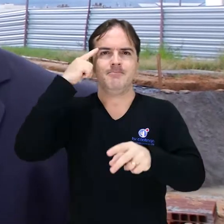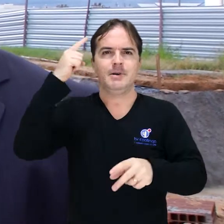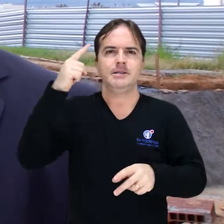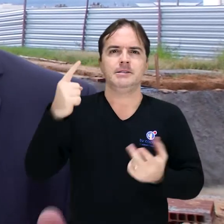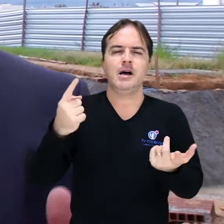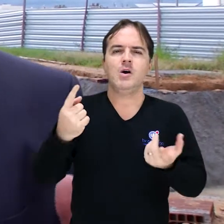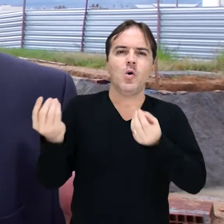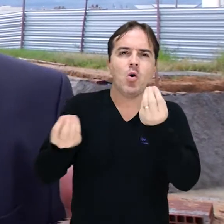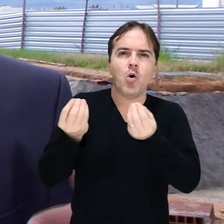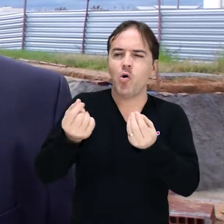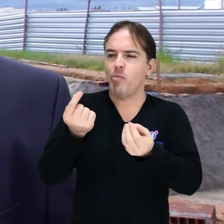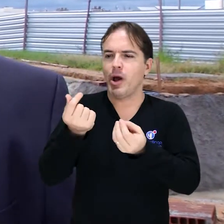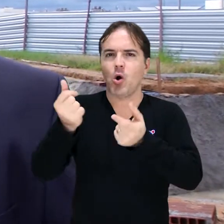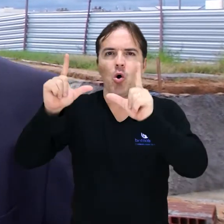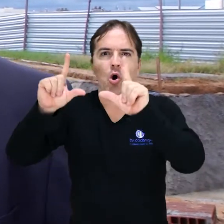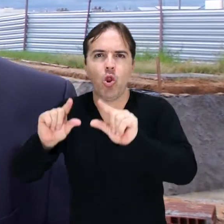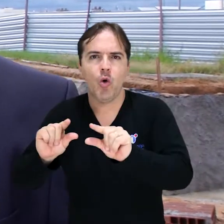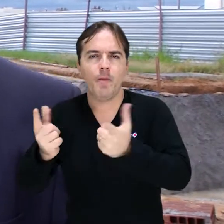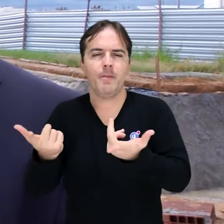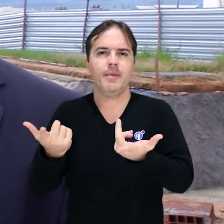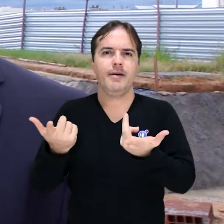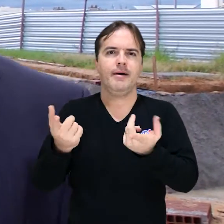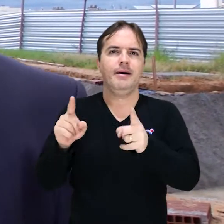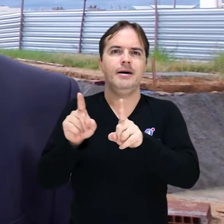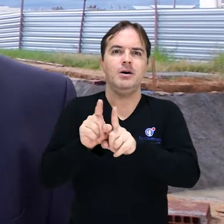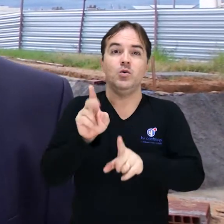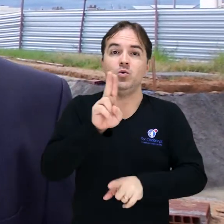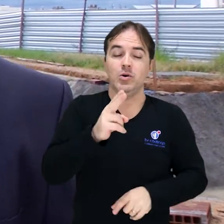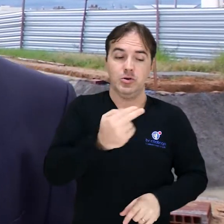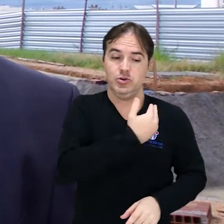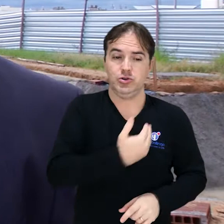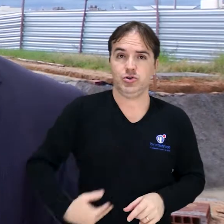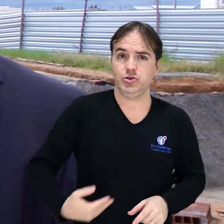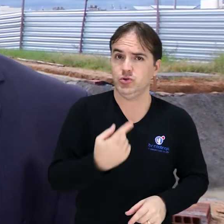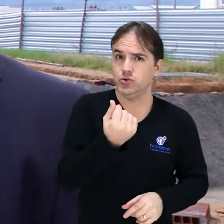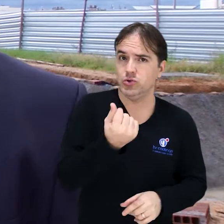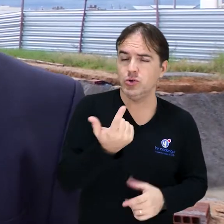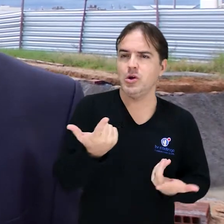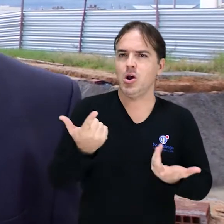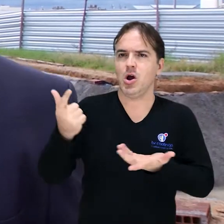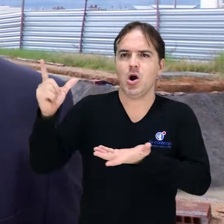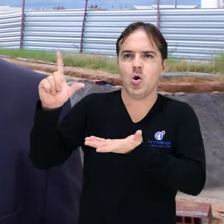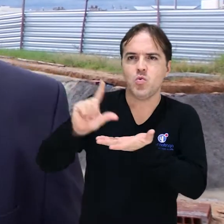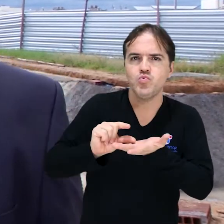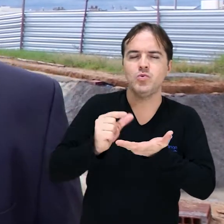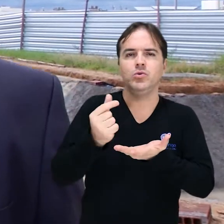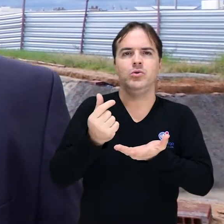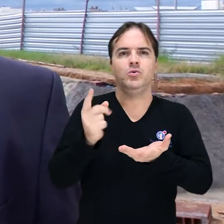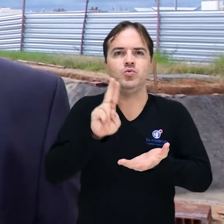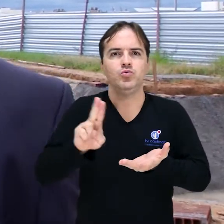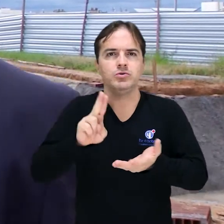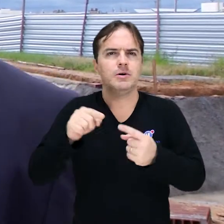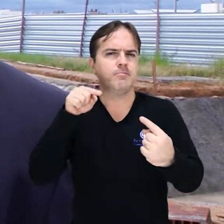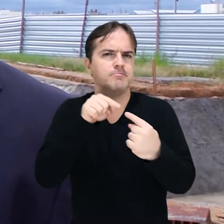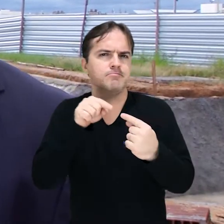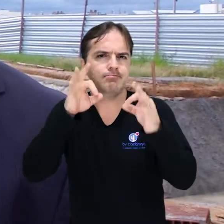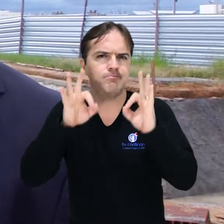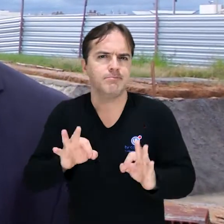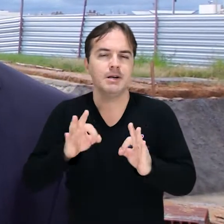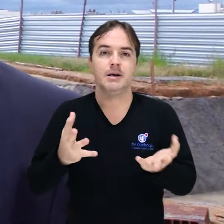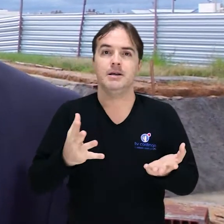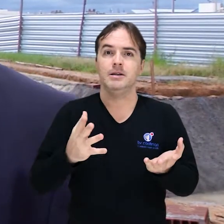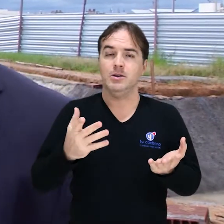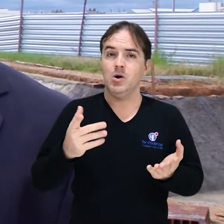economicidade, de bom uso do recurso público, né? Então, com uma expressiva economia de